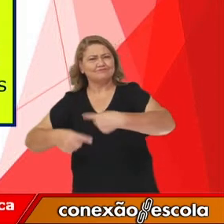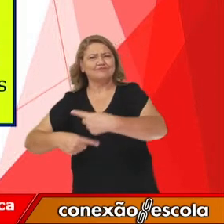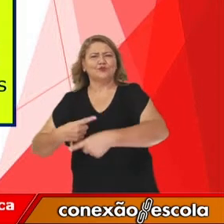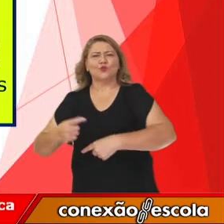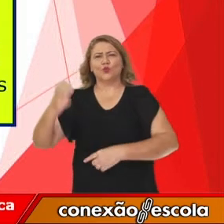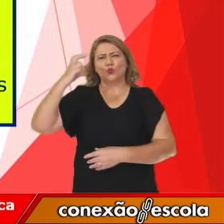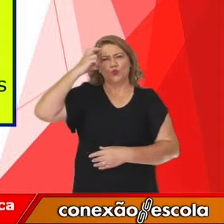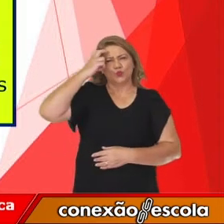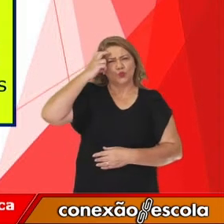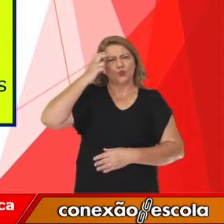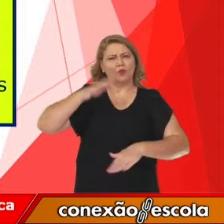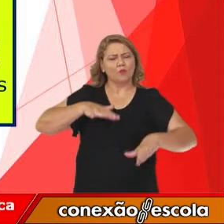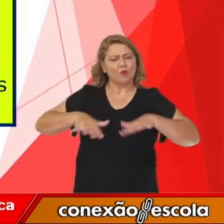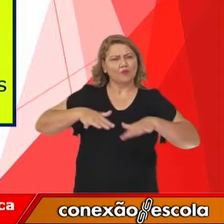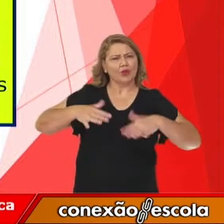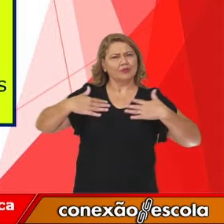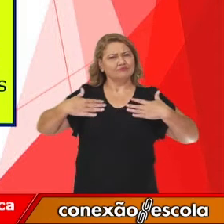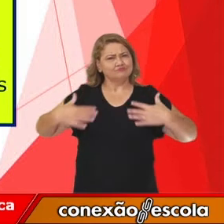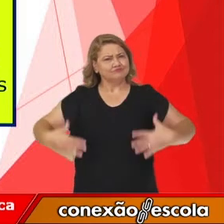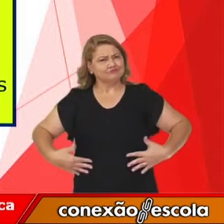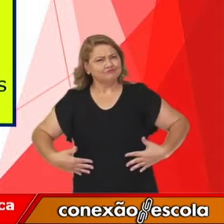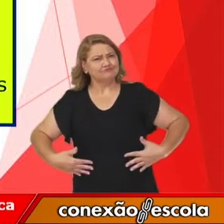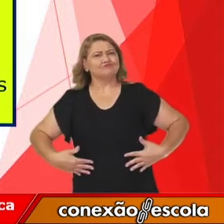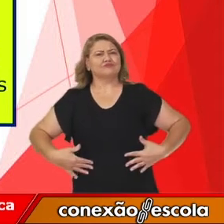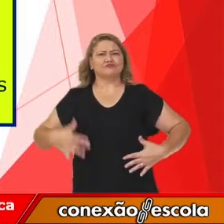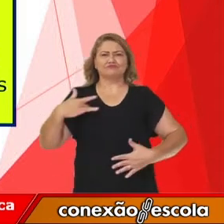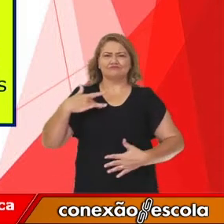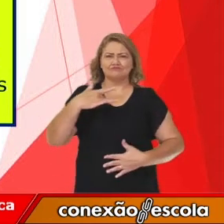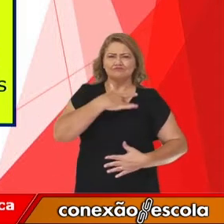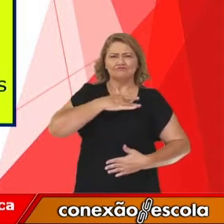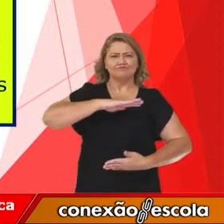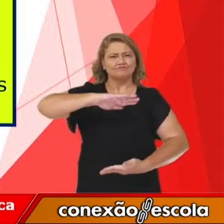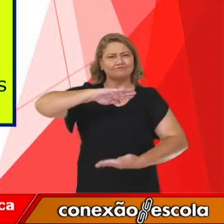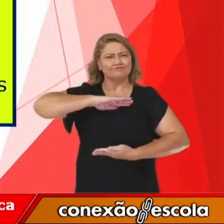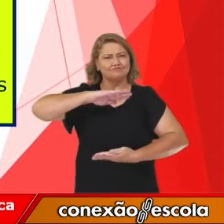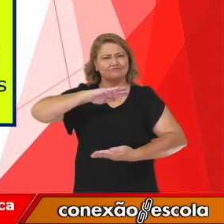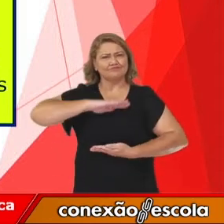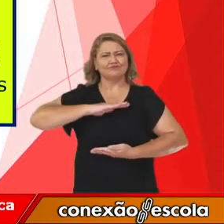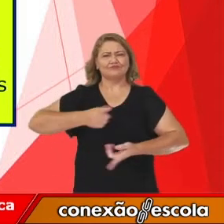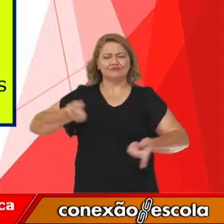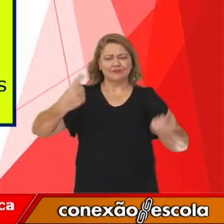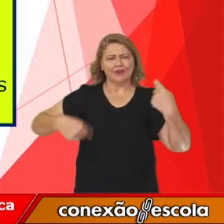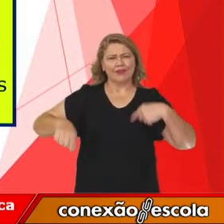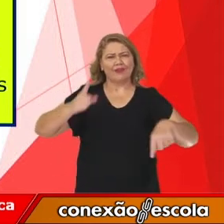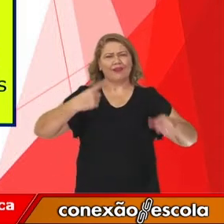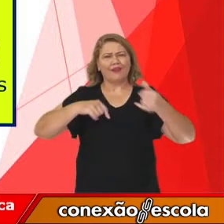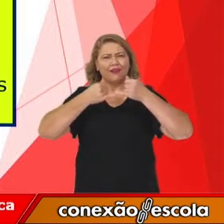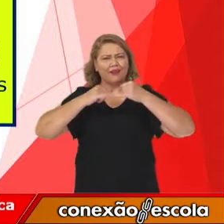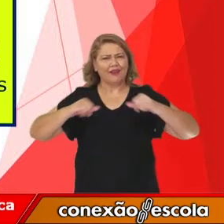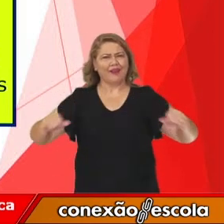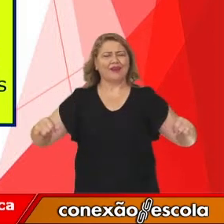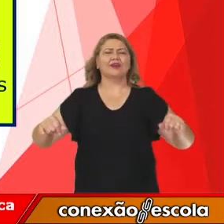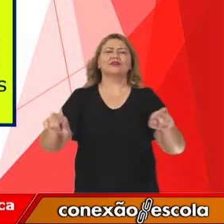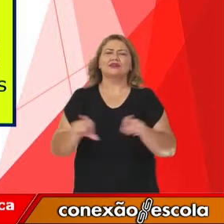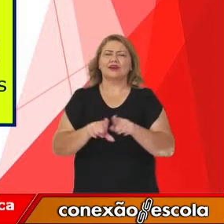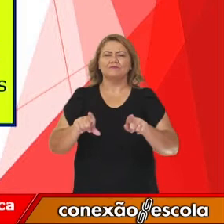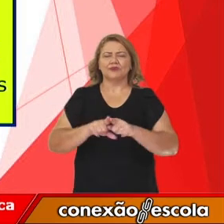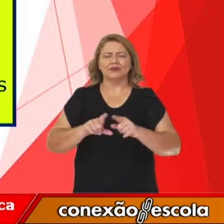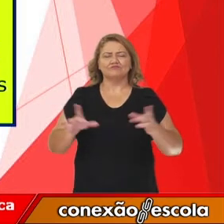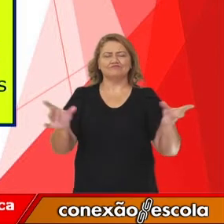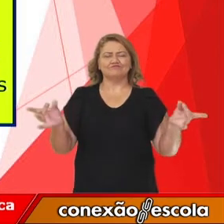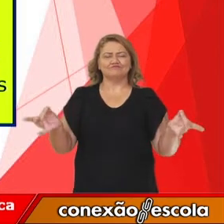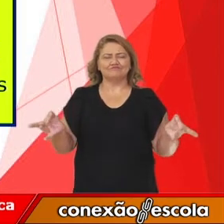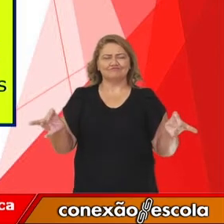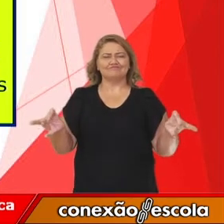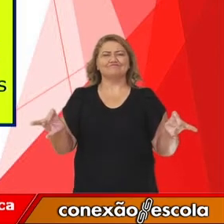de cultura sobre movimento corporal saúde circulação de energia e meditação